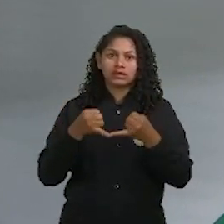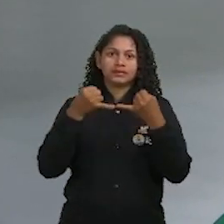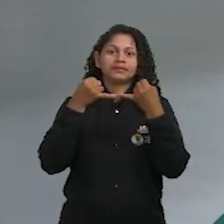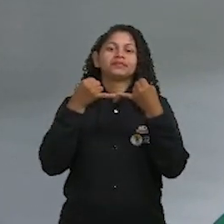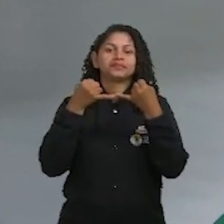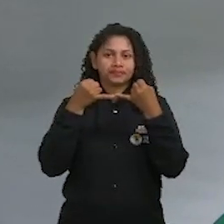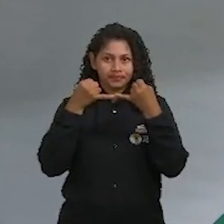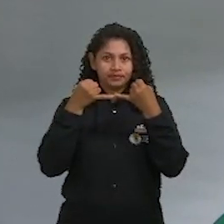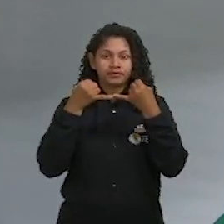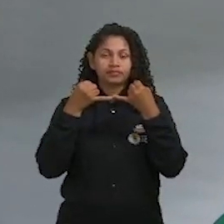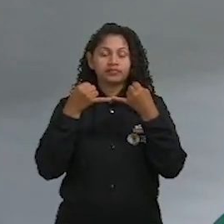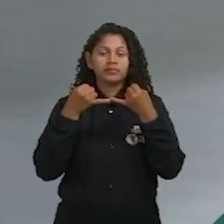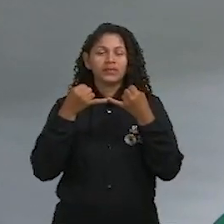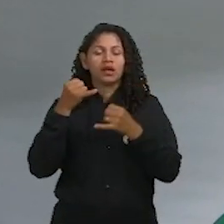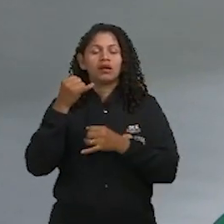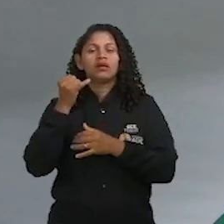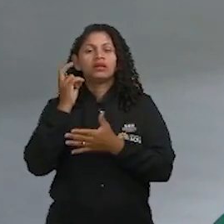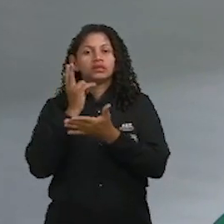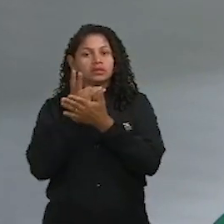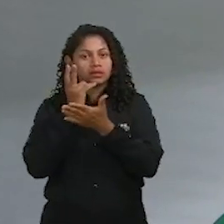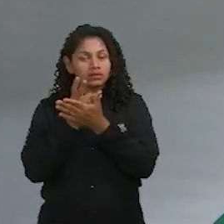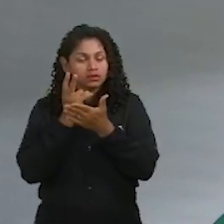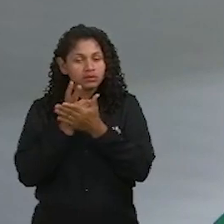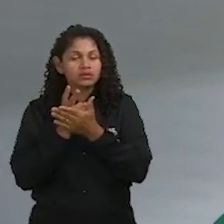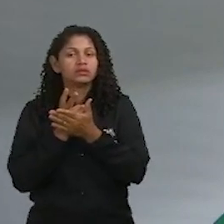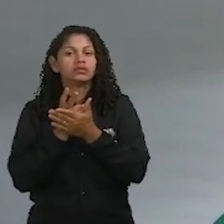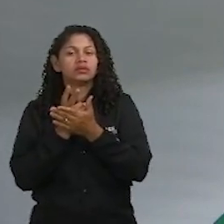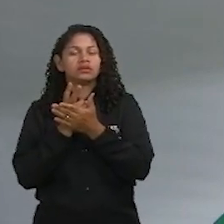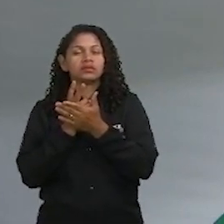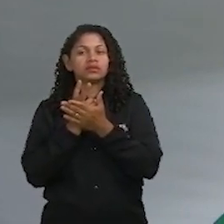um composto iônico, vai ser bem simples da gente